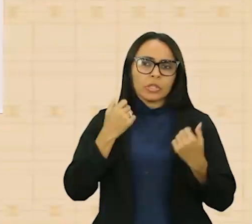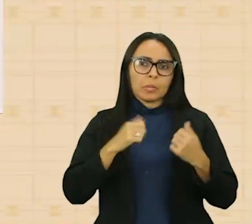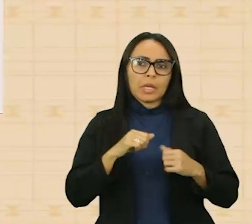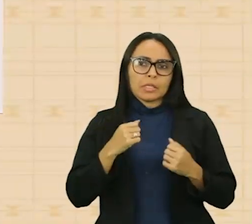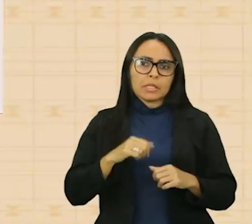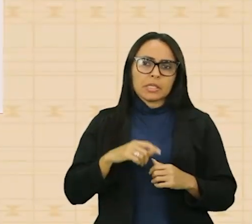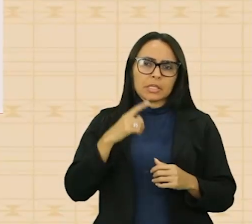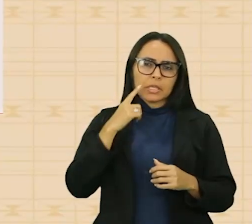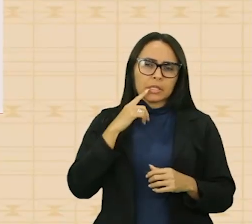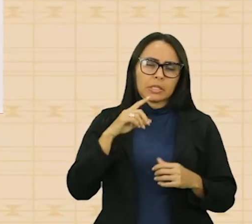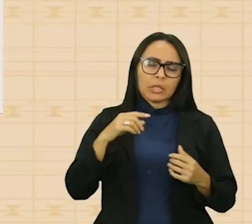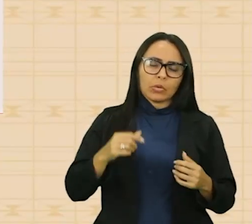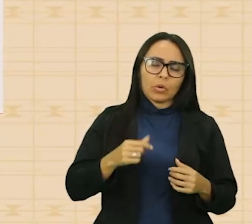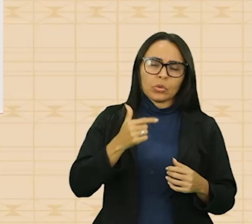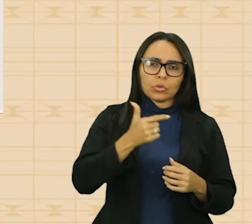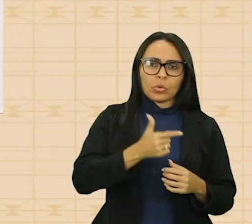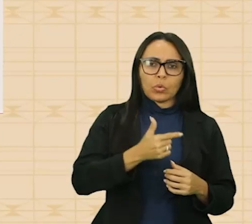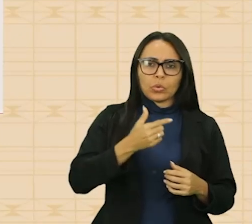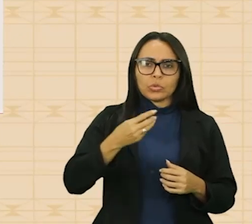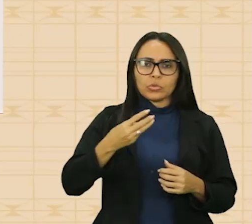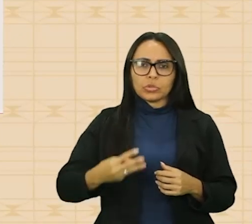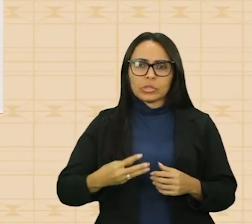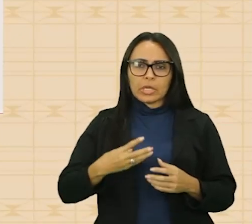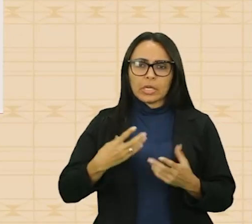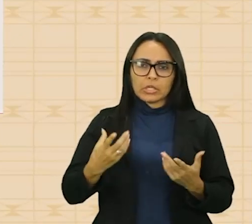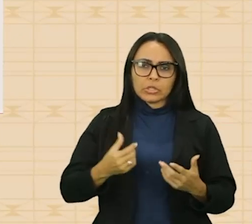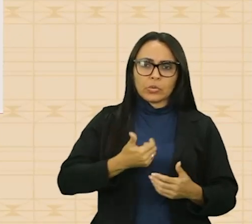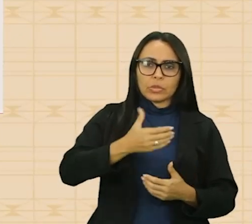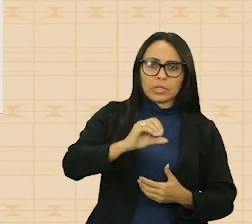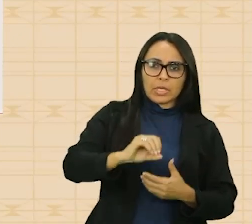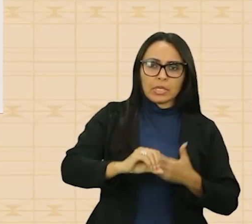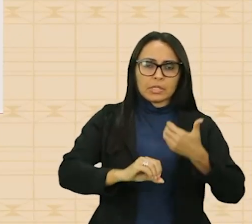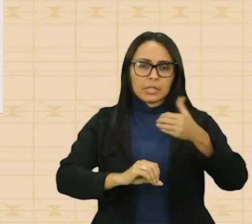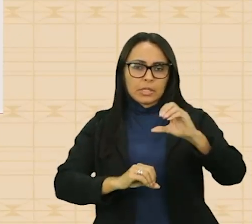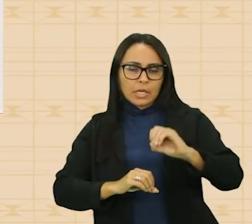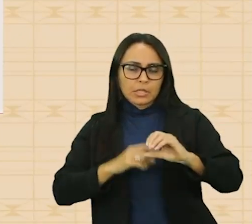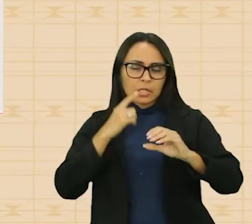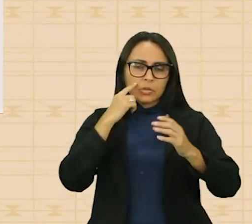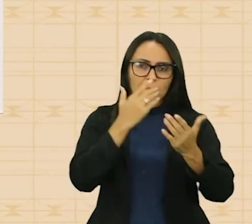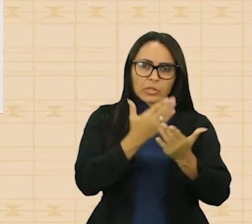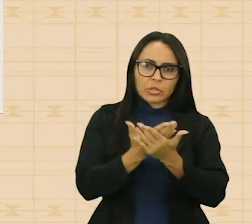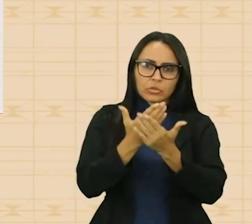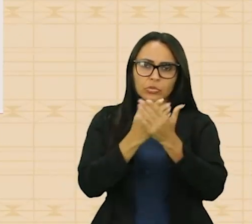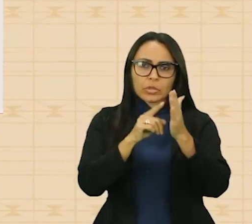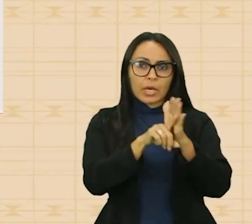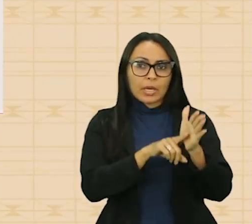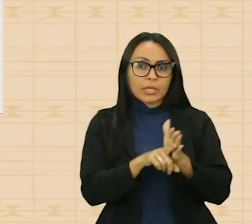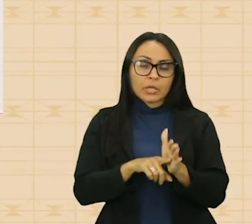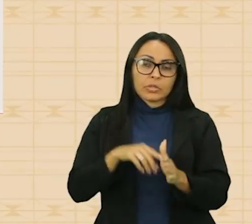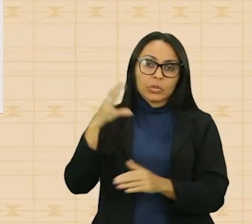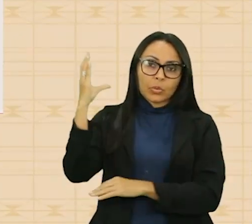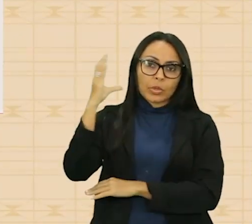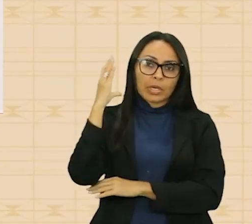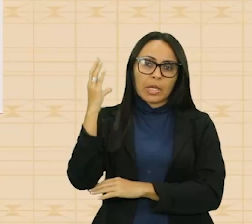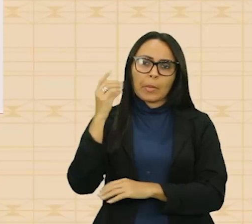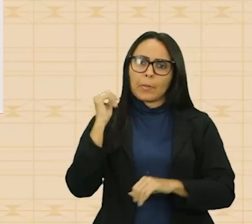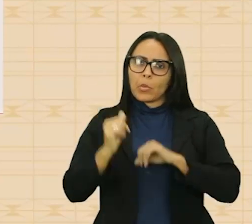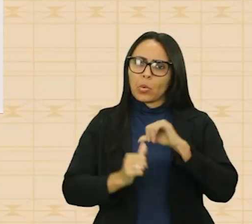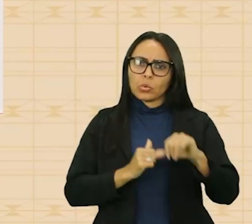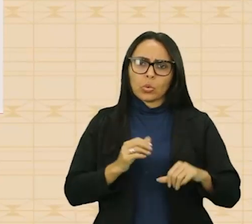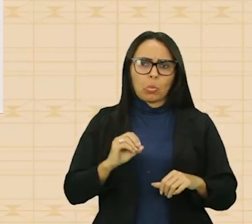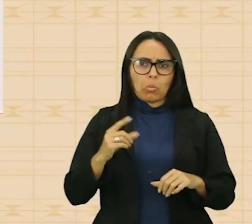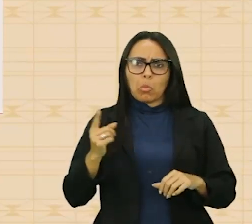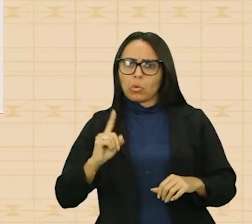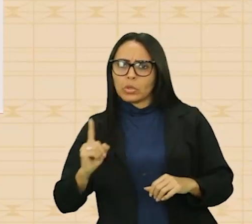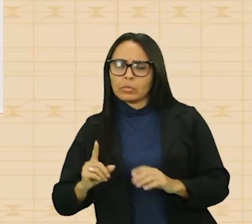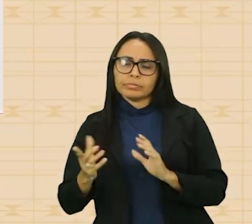aí, entre 2 e 3 décadas, para a gente, de fato, afirmar se o clima daquele lugar mudou ou não mudou. Já o